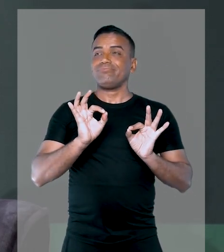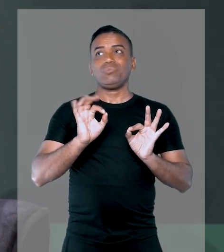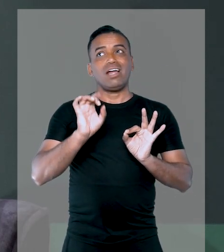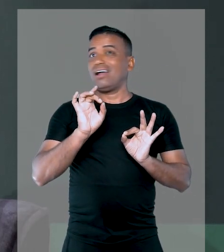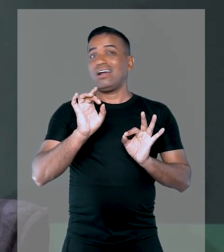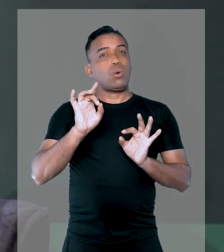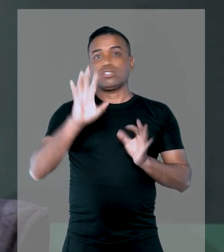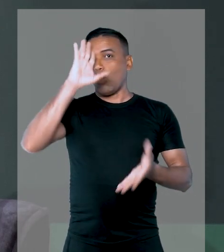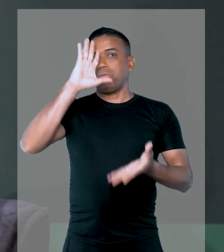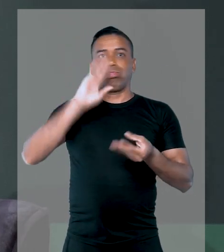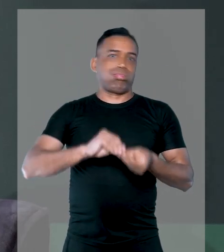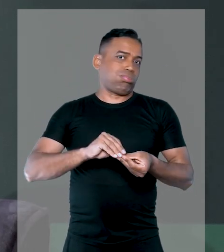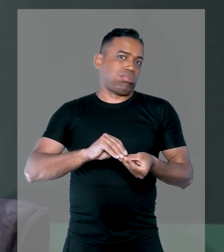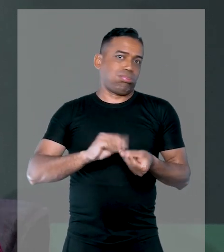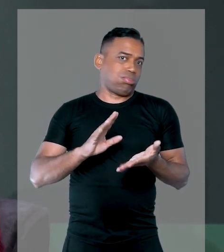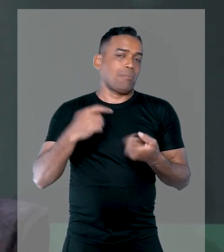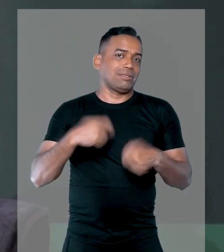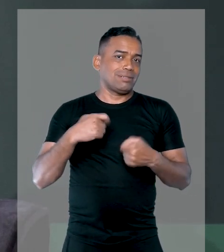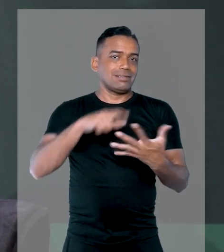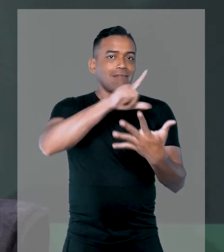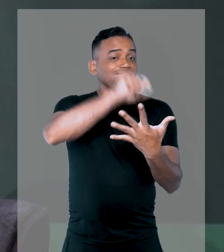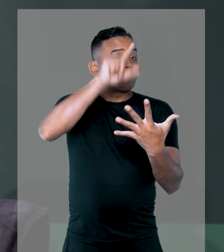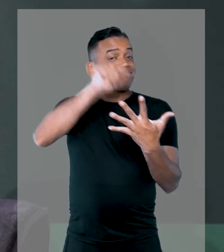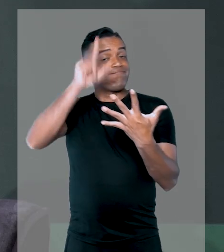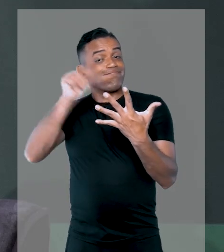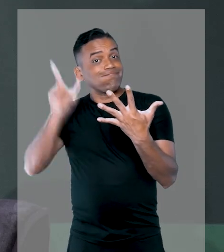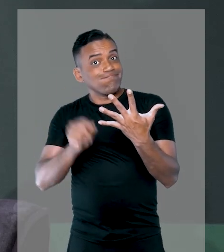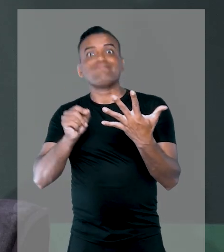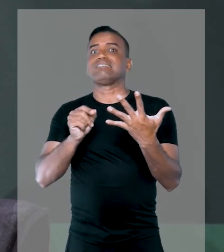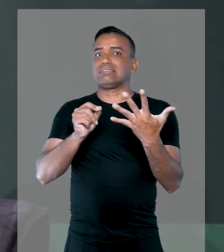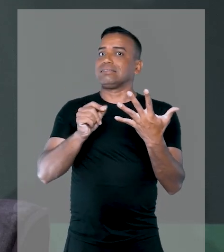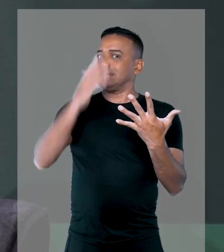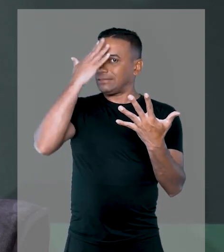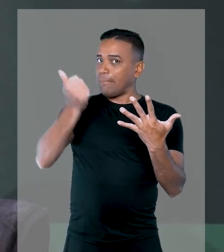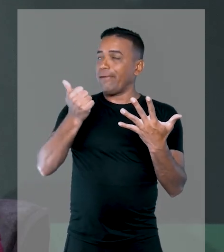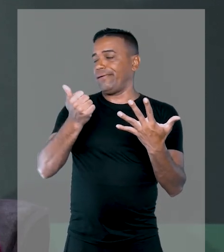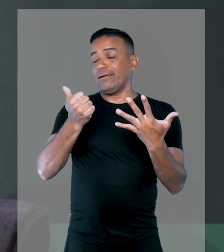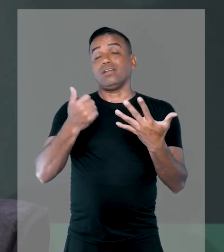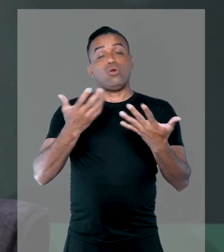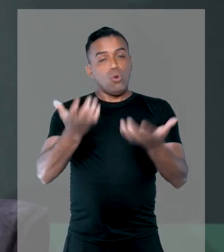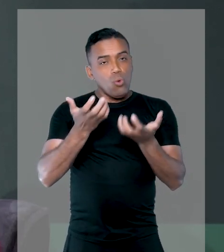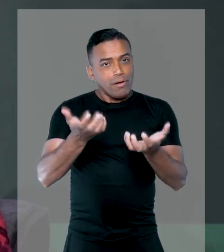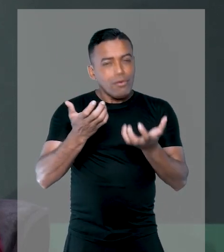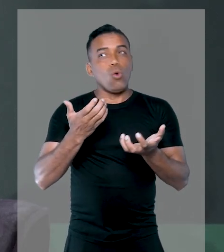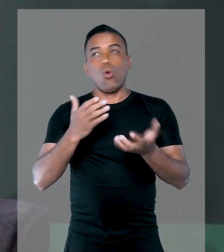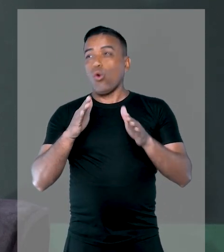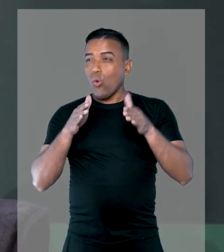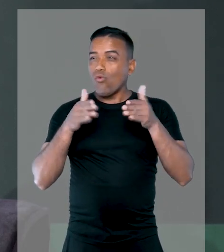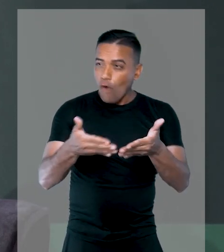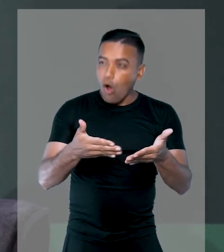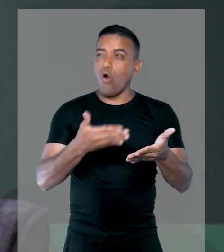Não é só compilar, né? A gente tem que ter uma curadoria. Então, eu gostaria de trabalhar, de